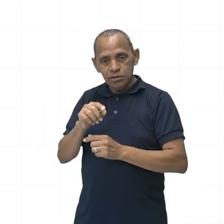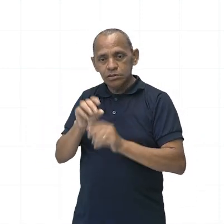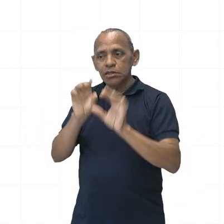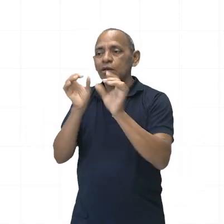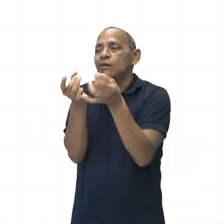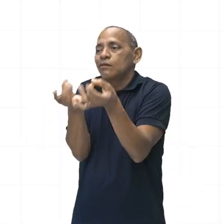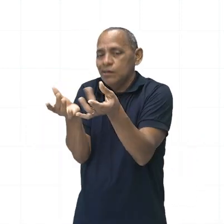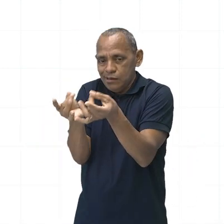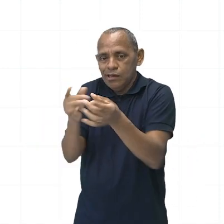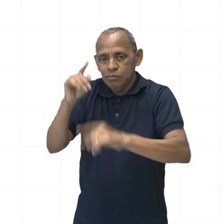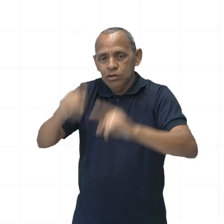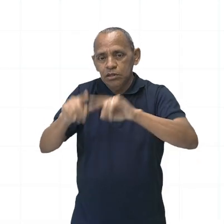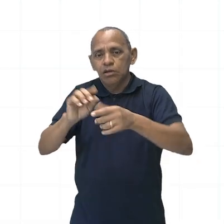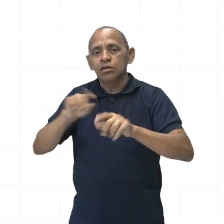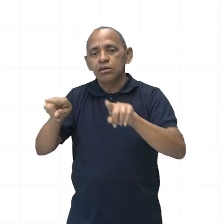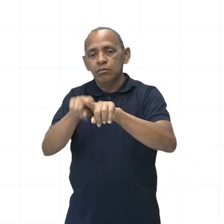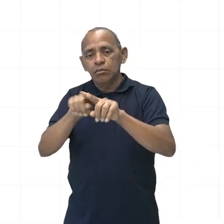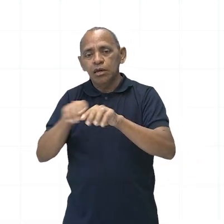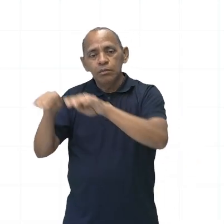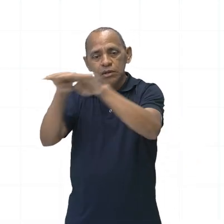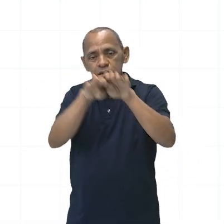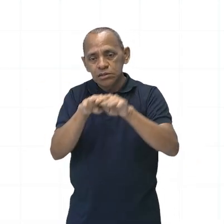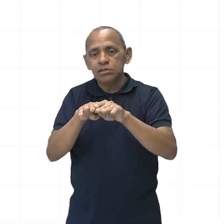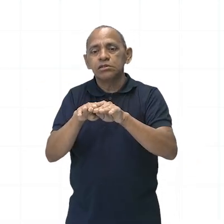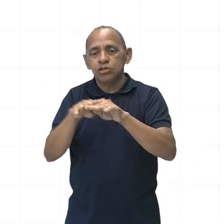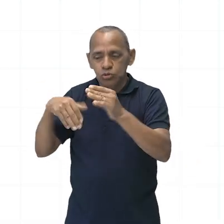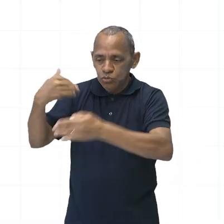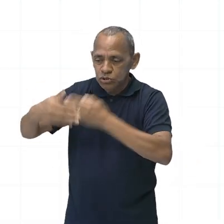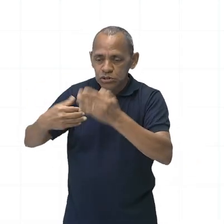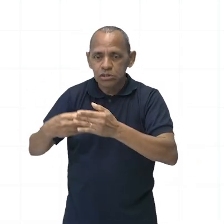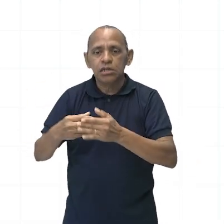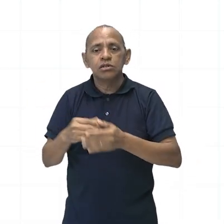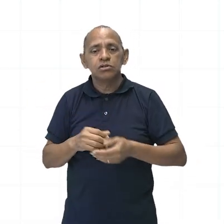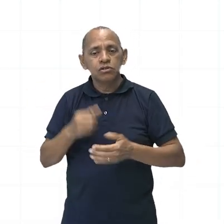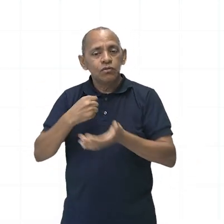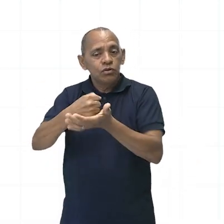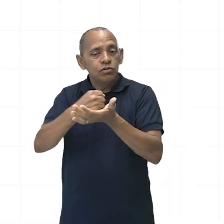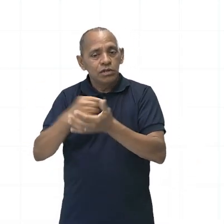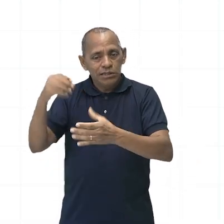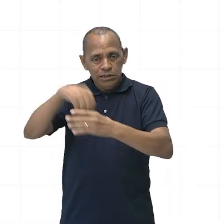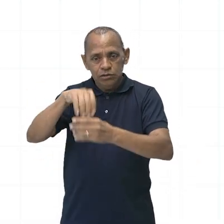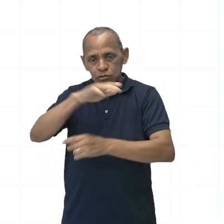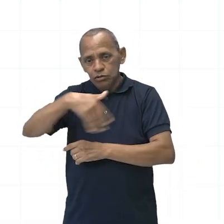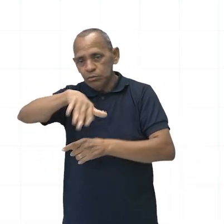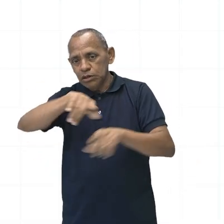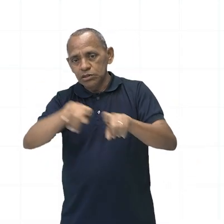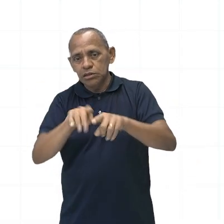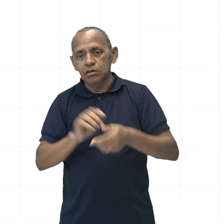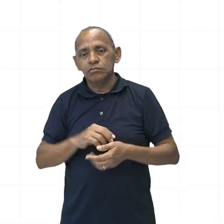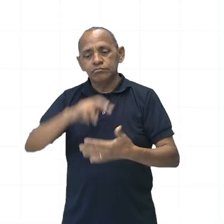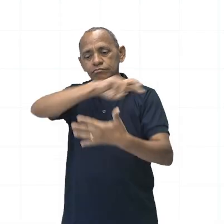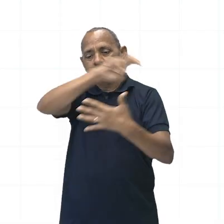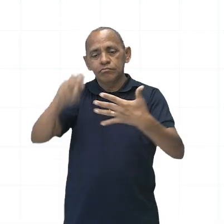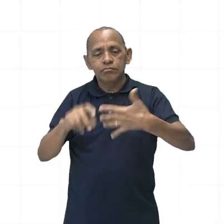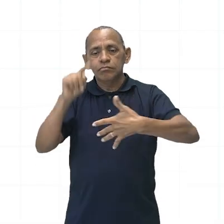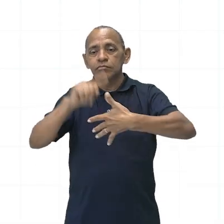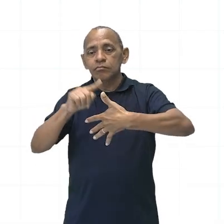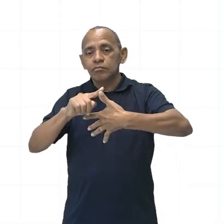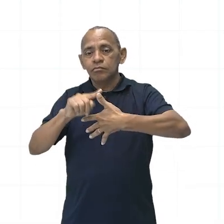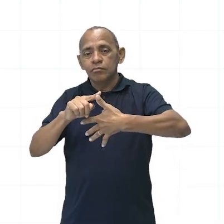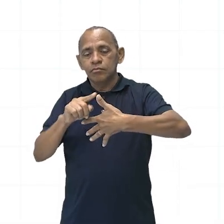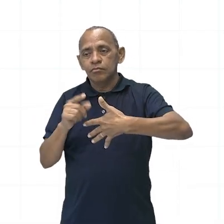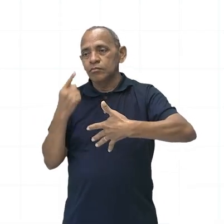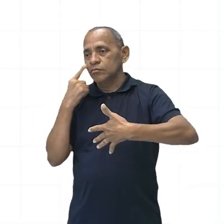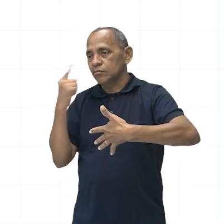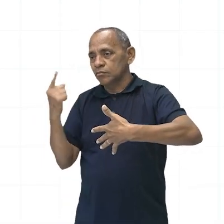da padronização de processos que vai acontecer dentro daquele ambiente. E os 5S são, primeiro, o Seiri,